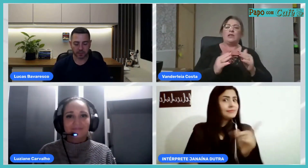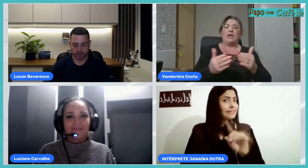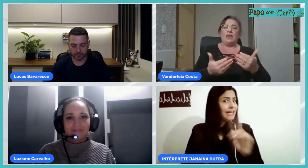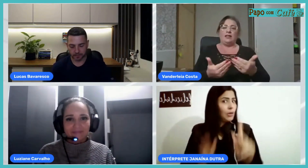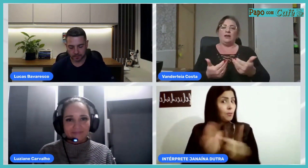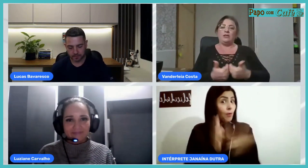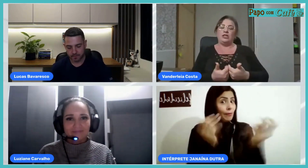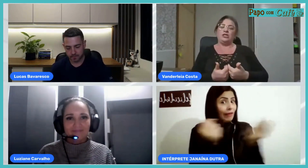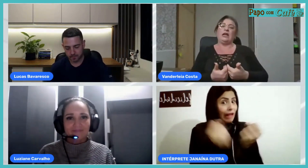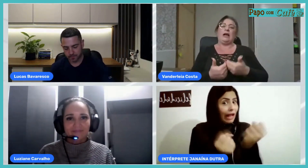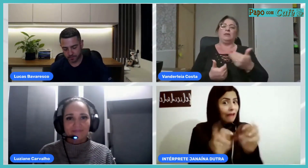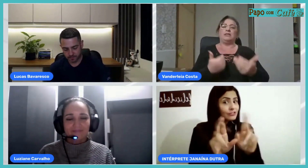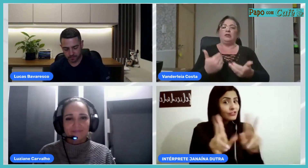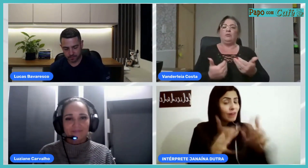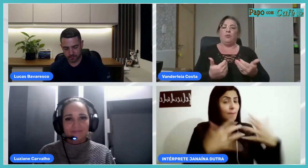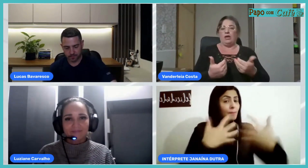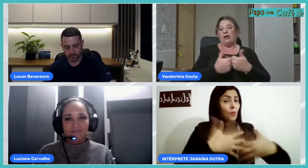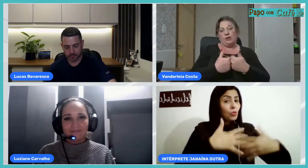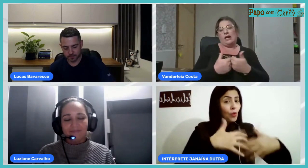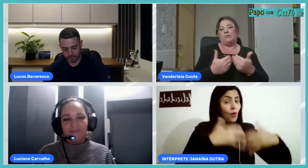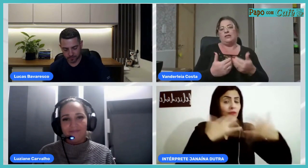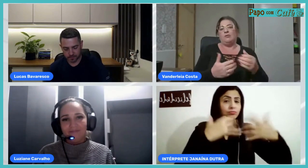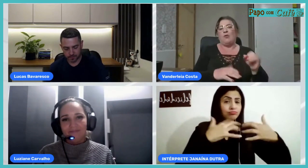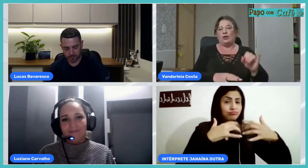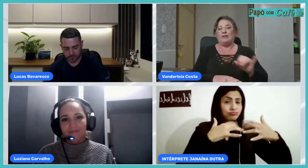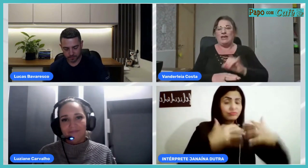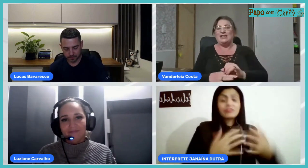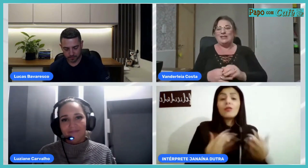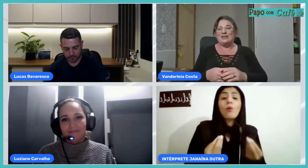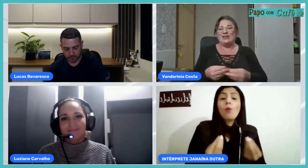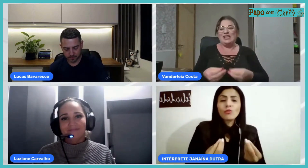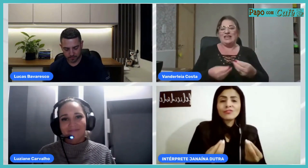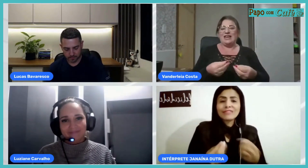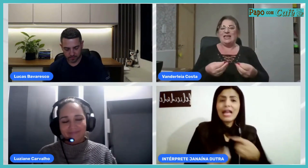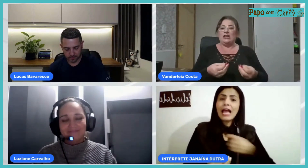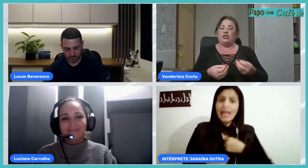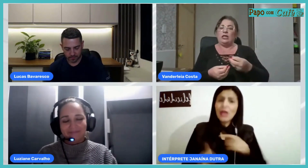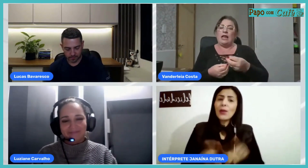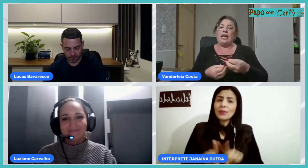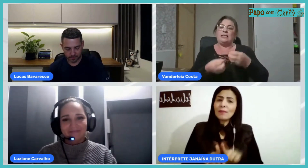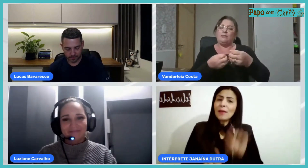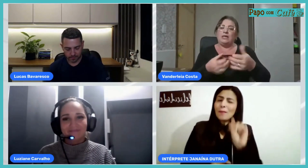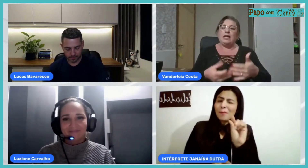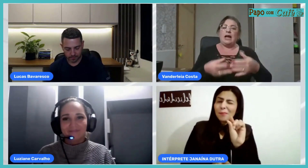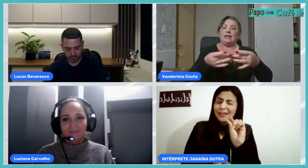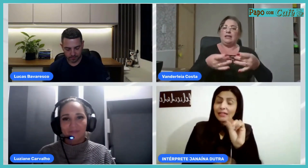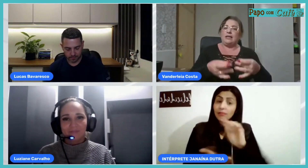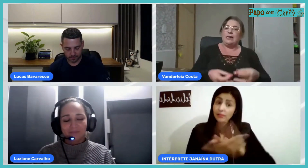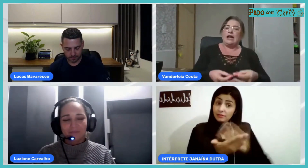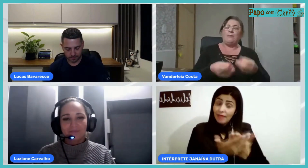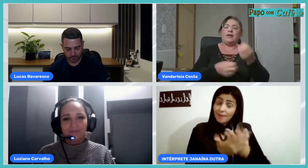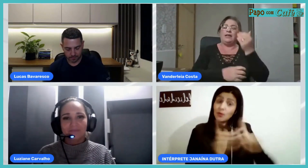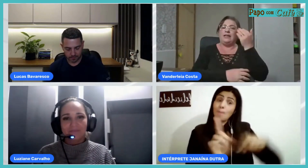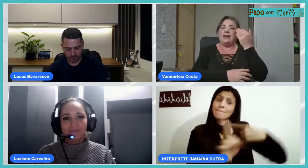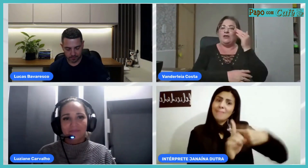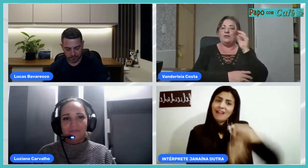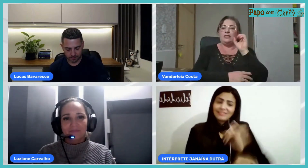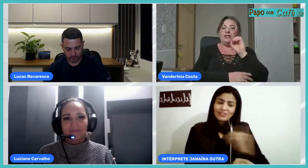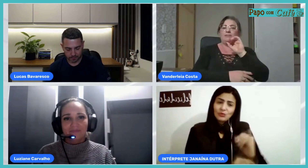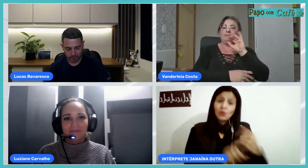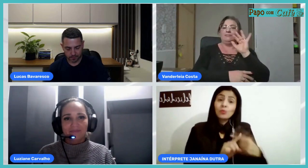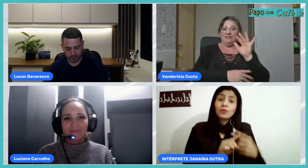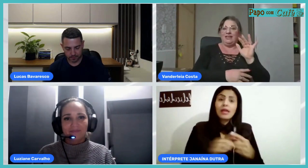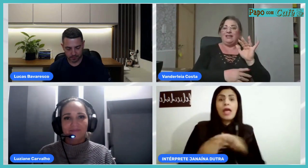tudo. Então, a gente acaba sendo eu acabo sendo um pouco também instrutora, né? De ir lá explicar, detalhar, para que